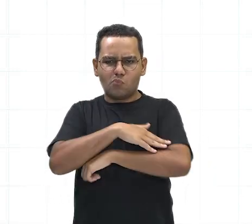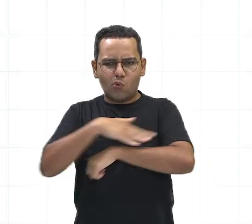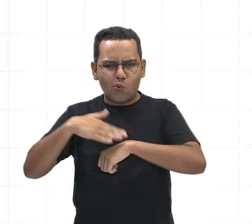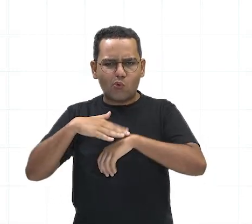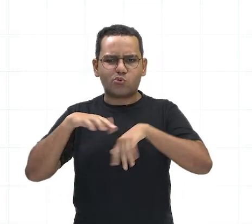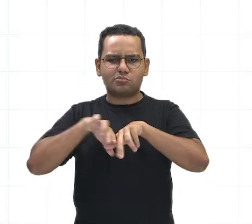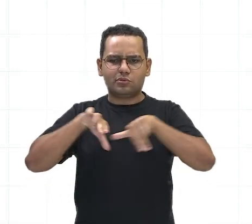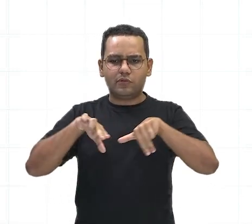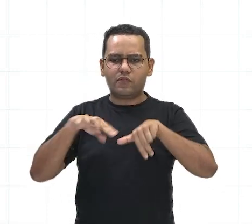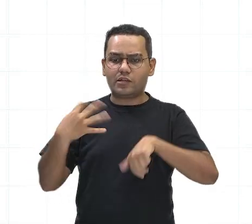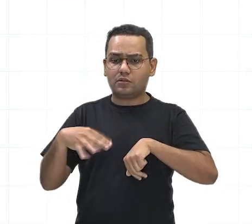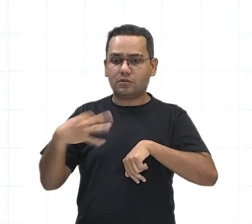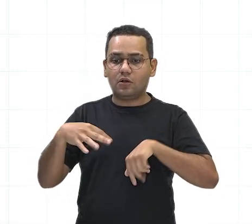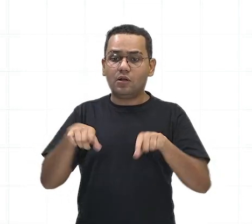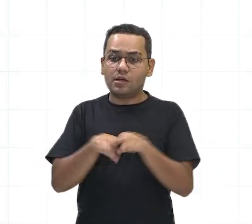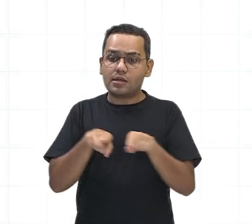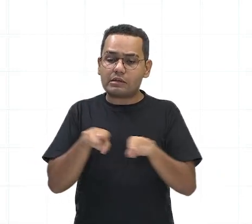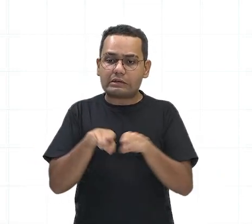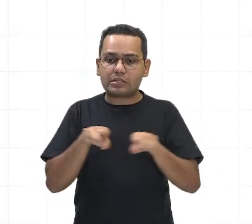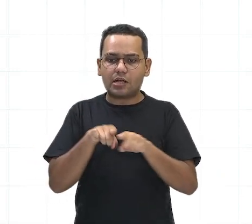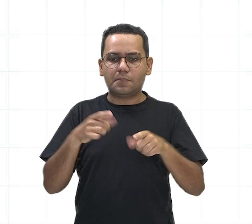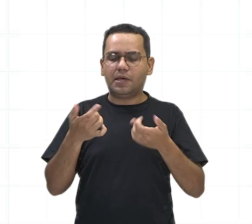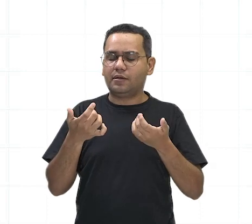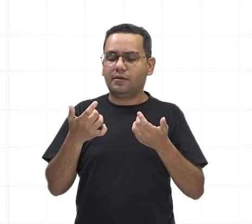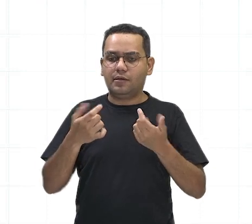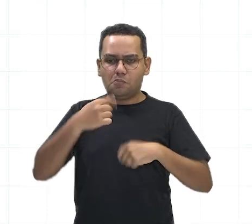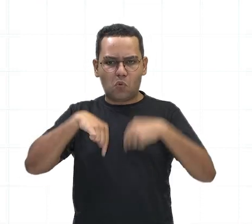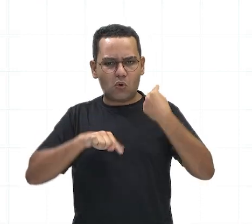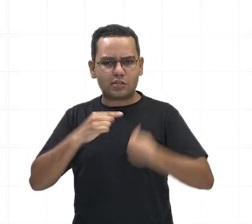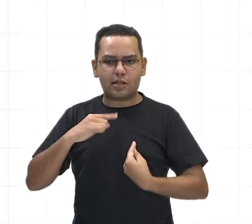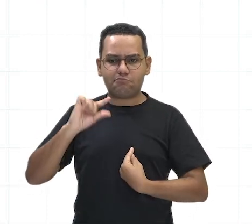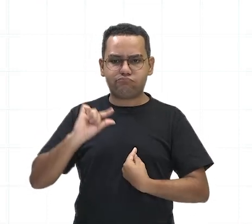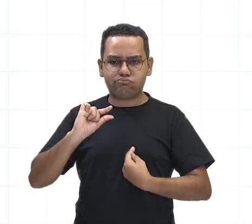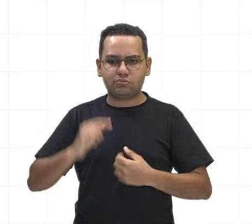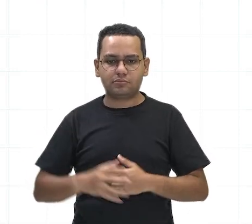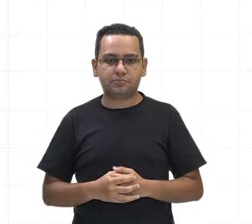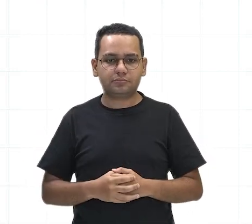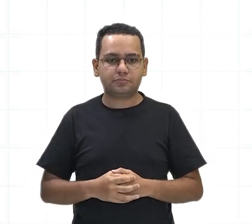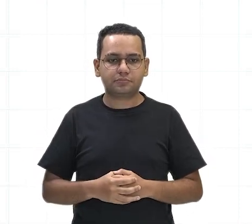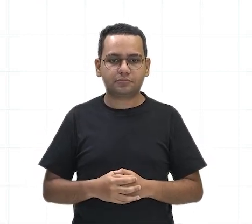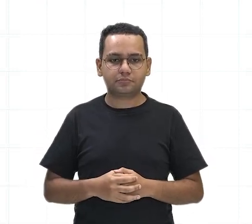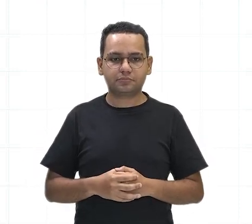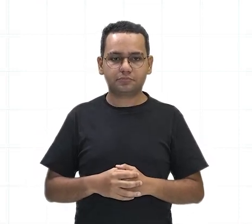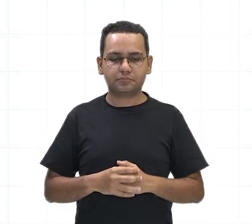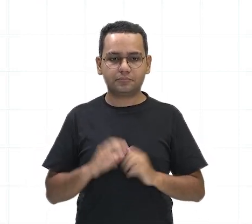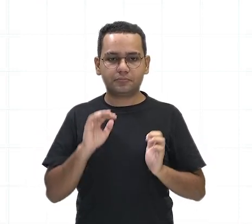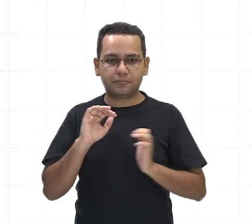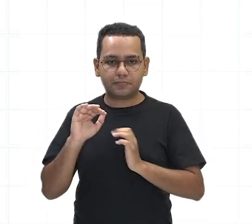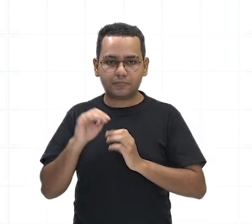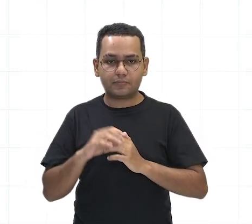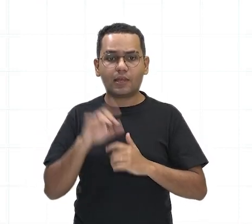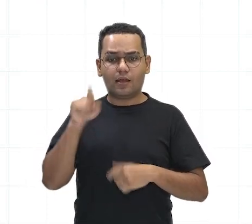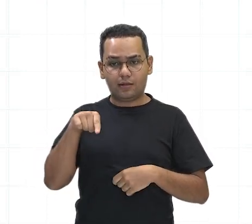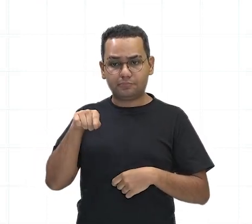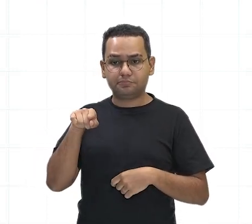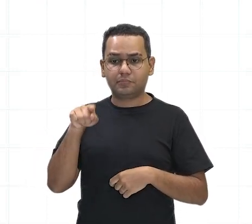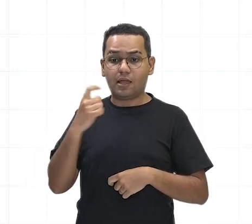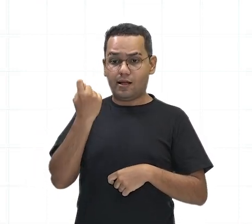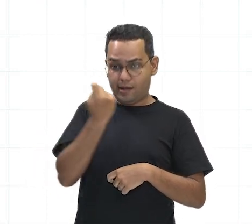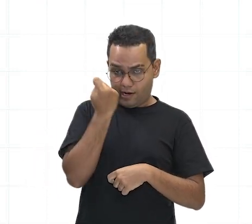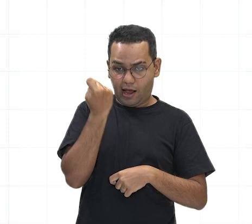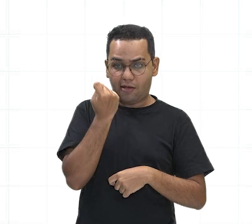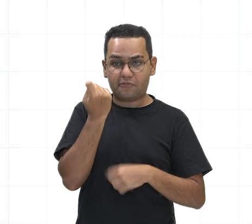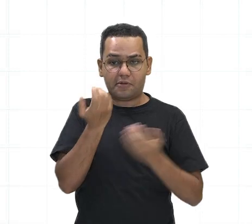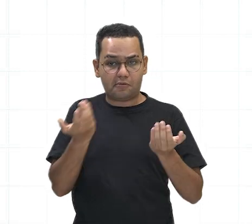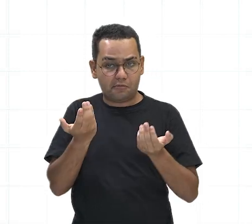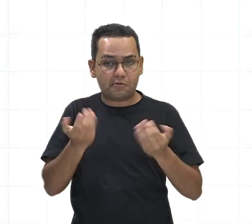músculos e diminuição da força física. E ainda temos mais alguns sintomas, né, relacionados aí com as formas mais graves da